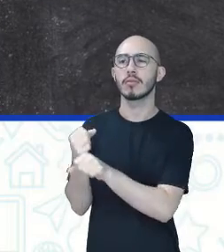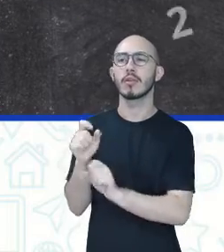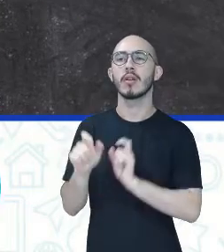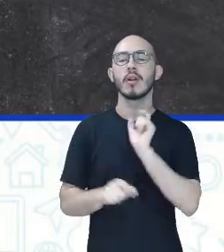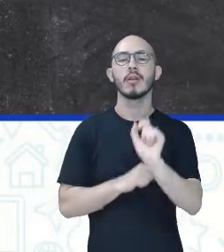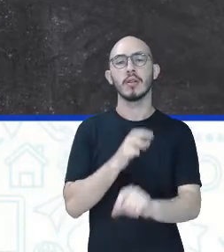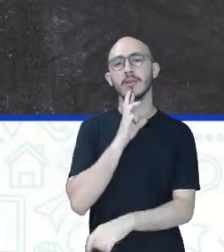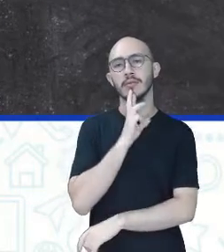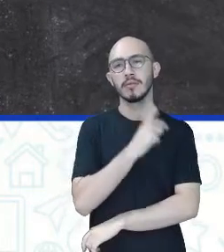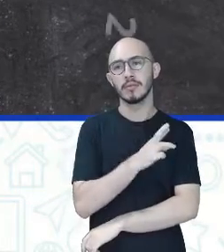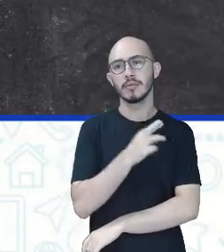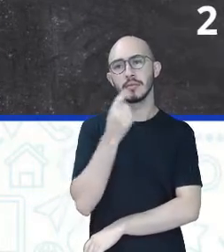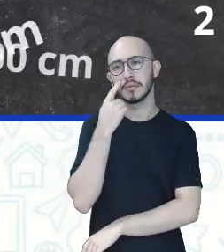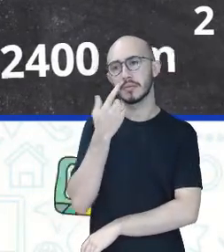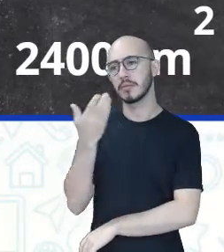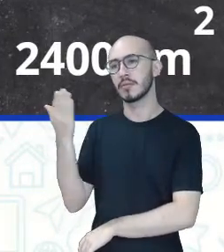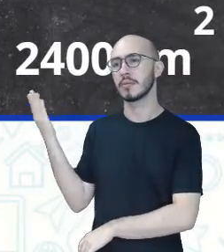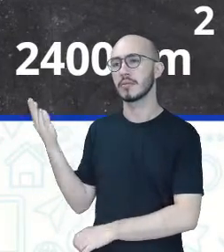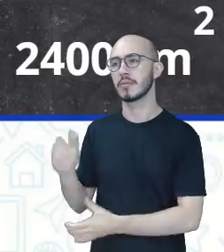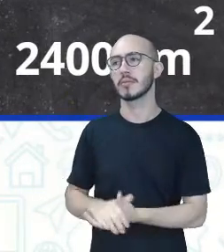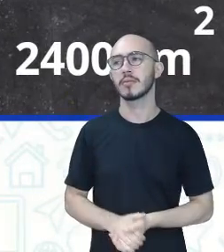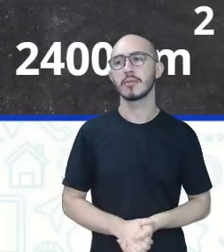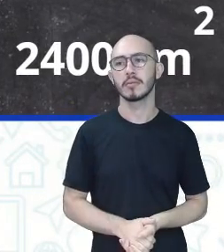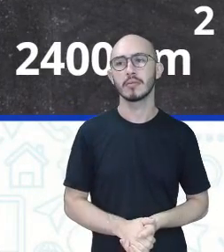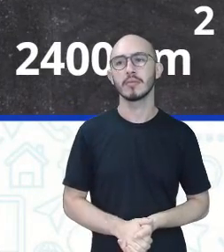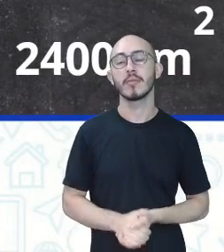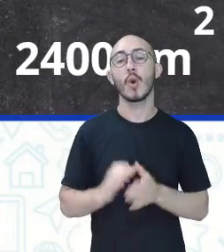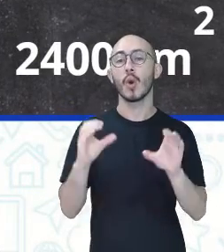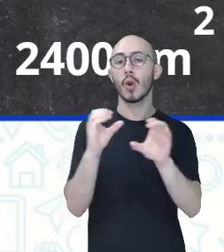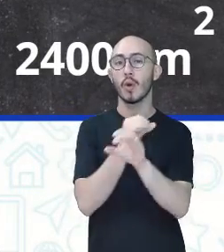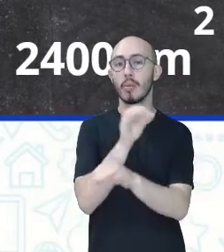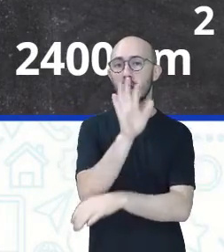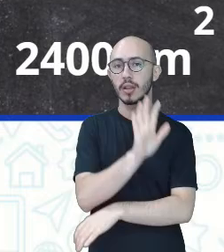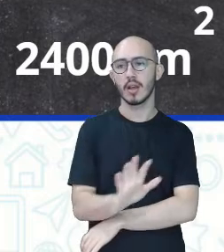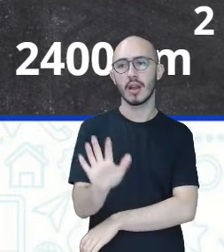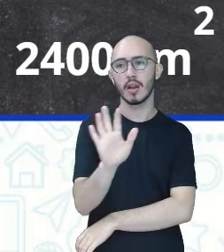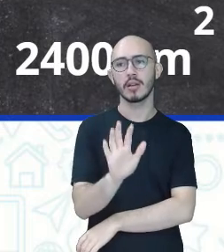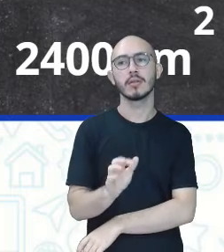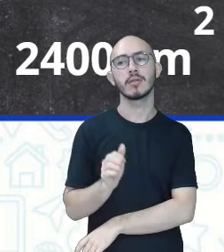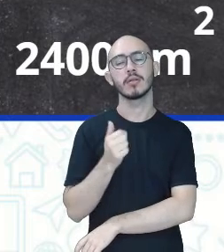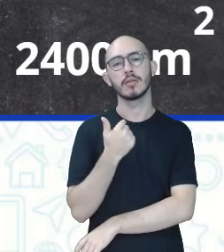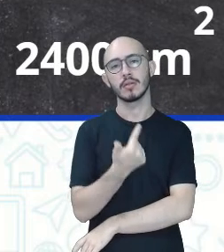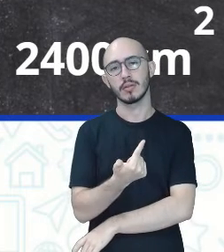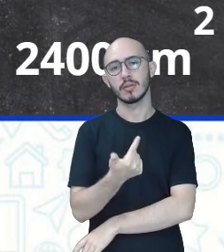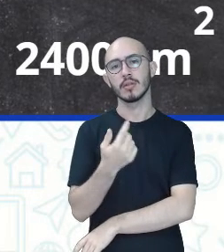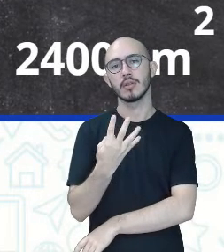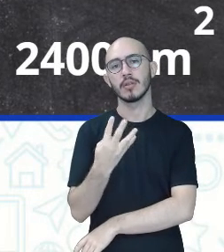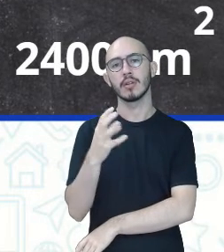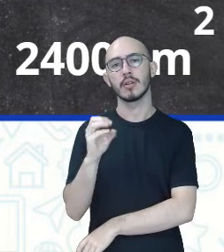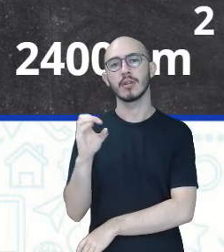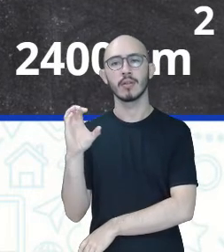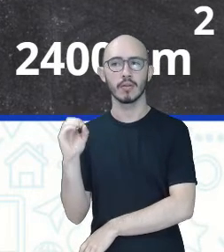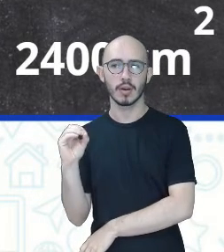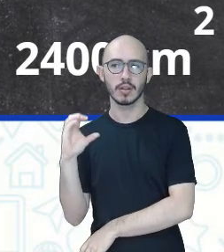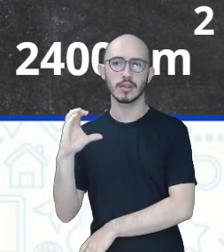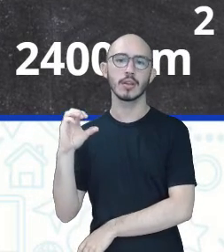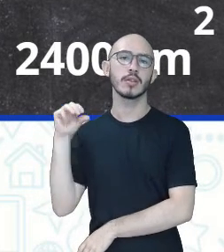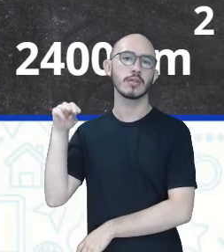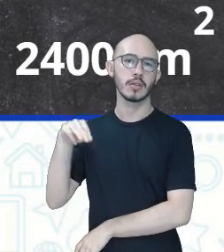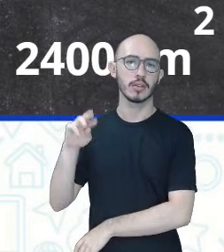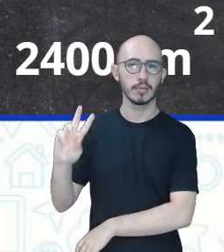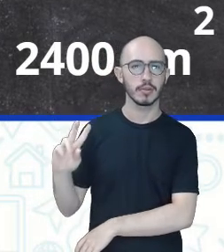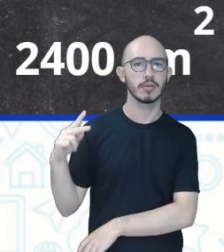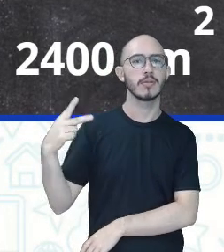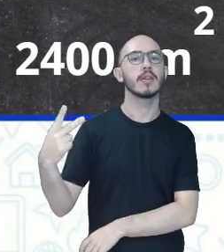vou encontrar aí a área da figura total, que deu igual aqui, ó, a